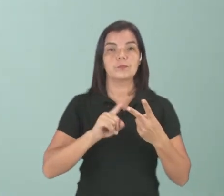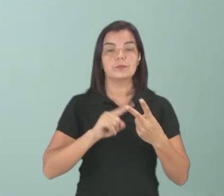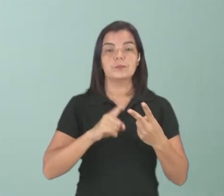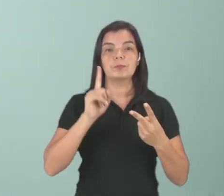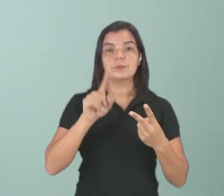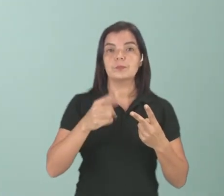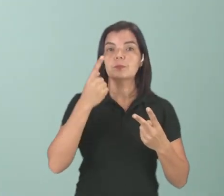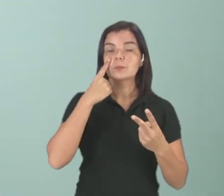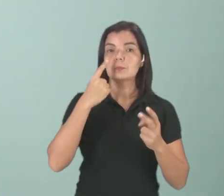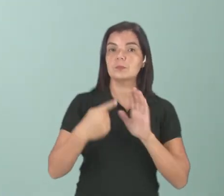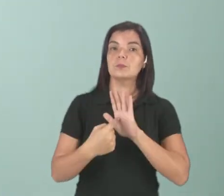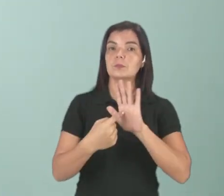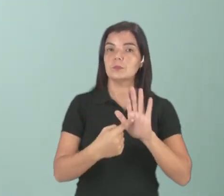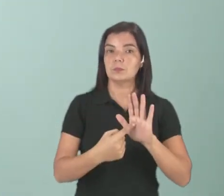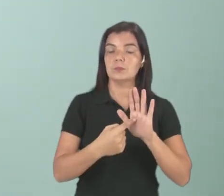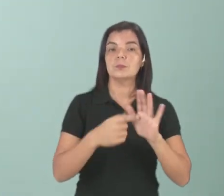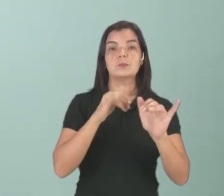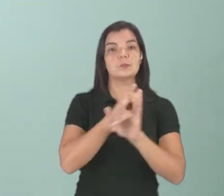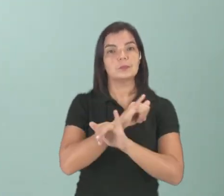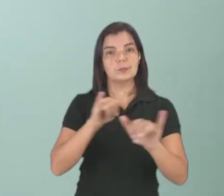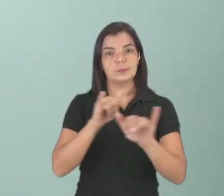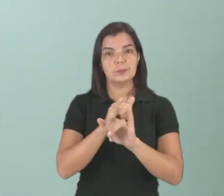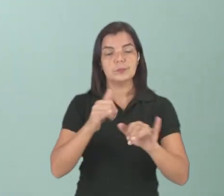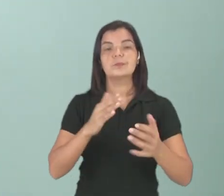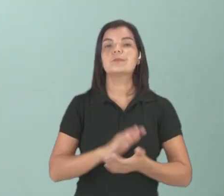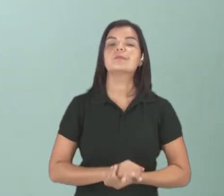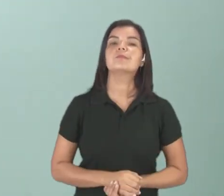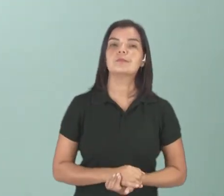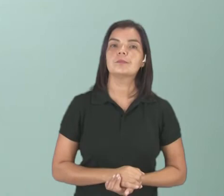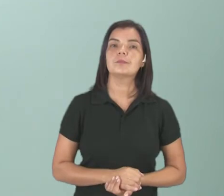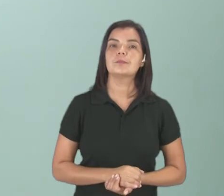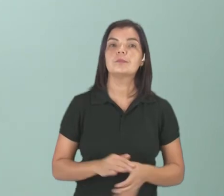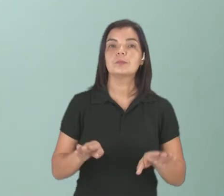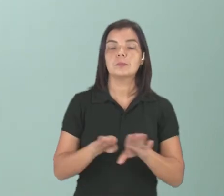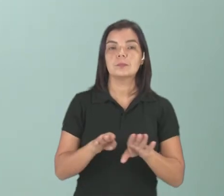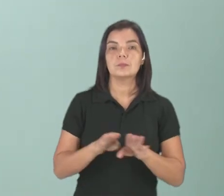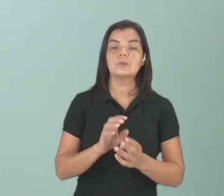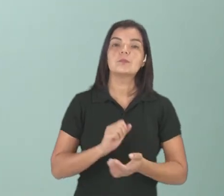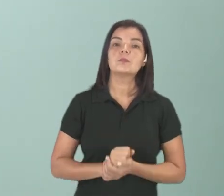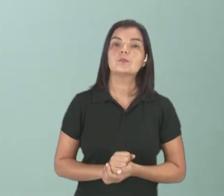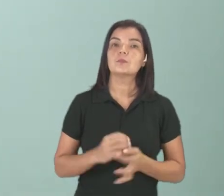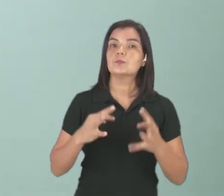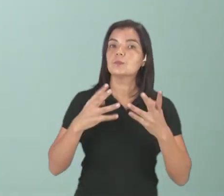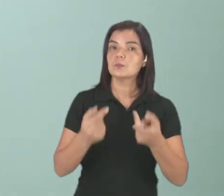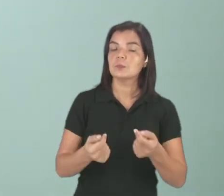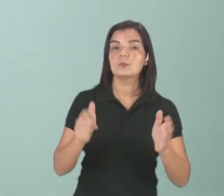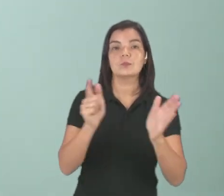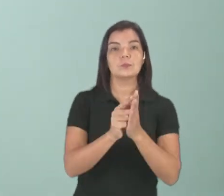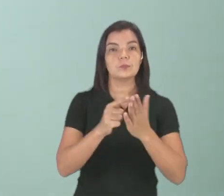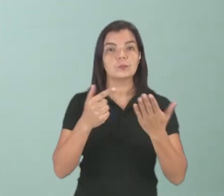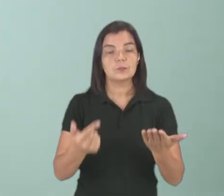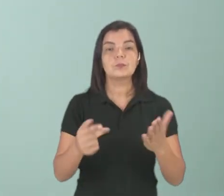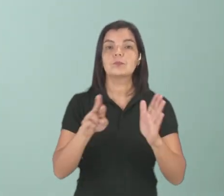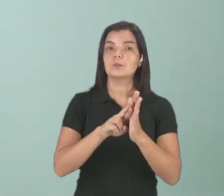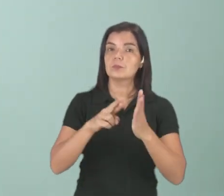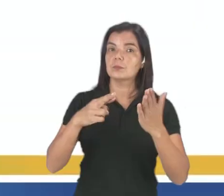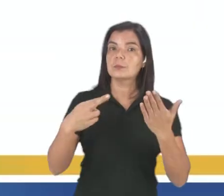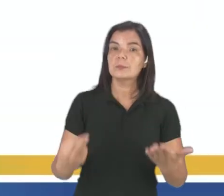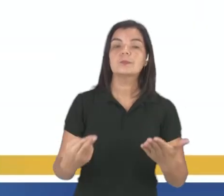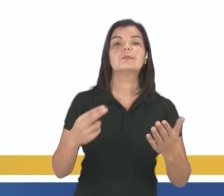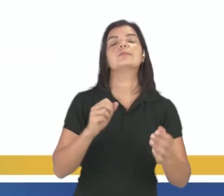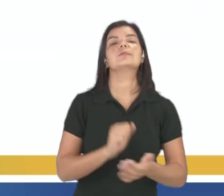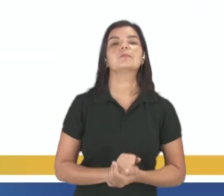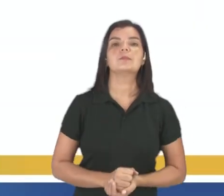Como já o próprio nome diz, informação, vai nos trazer informação. Então, nós temos os jornais, as